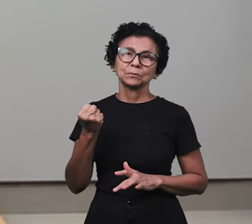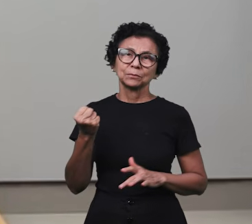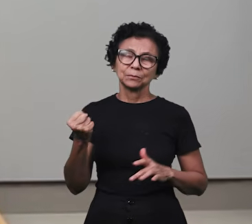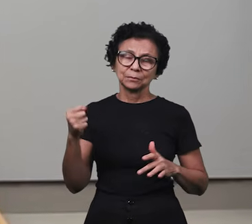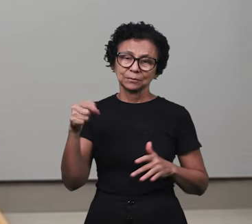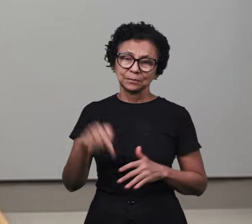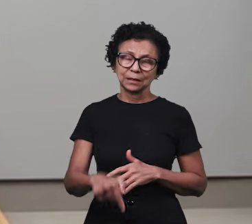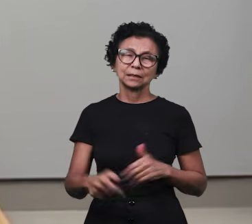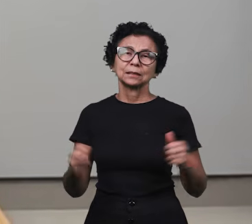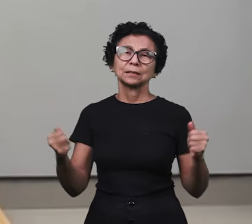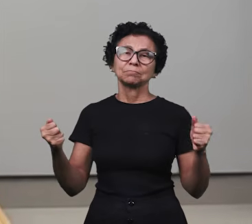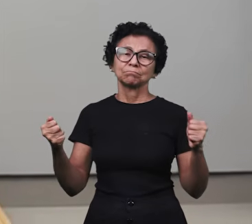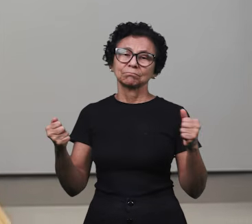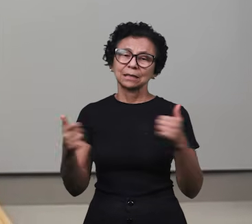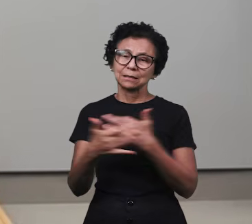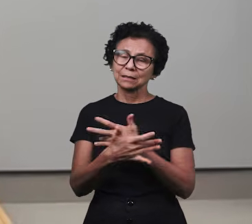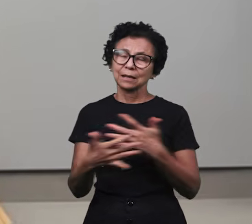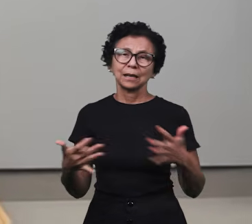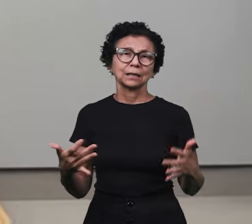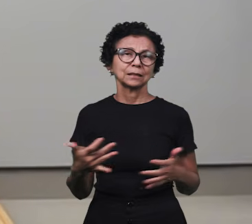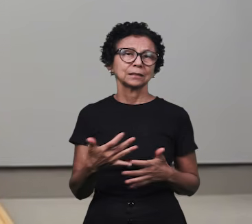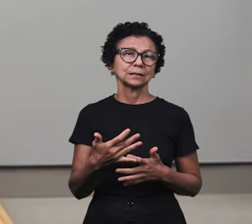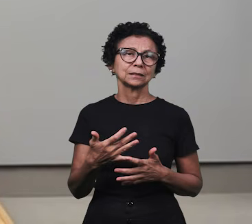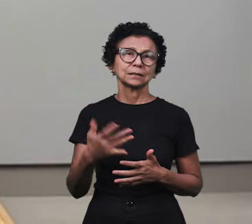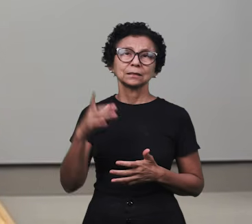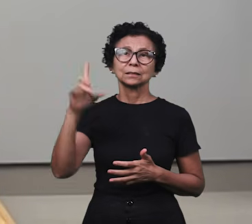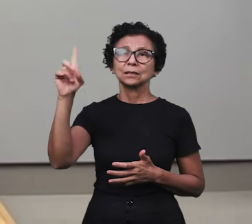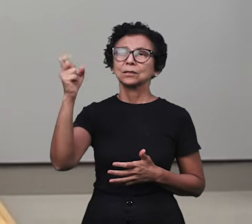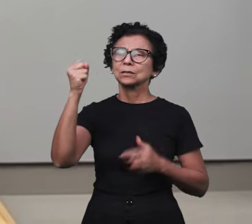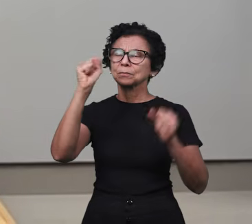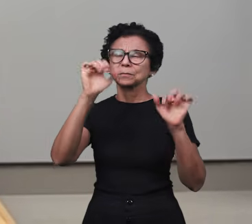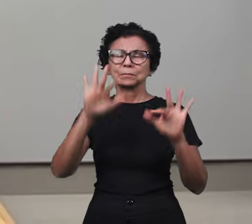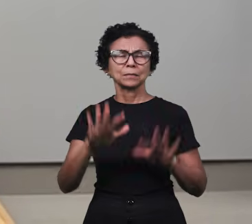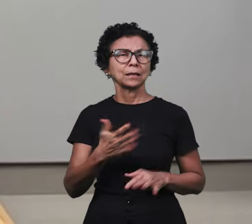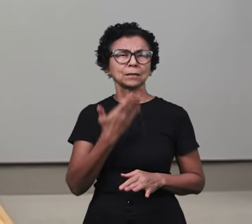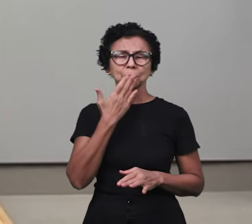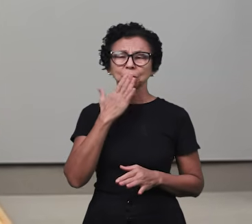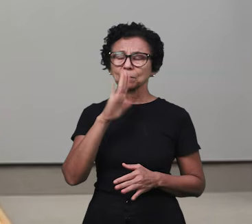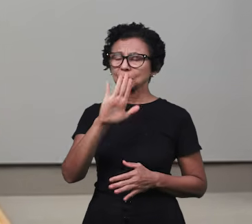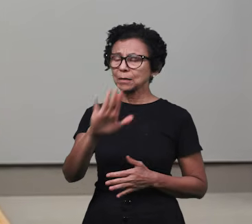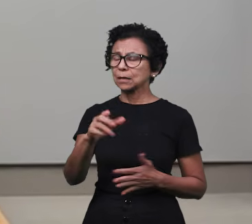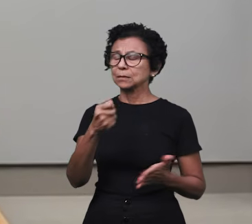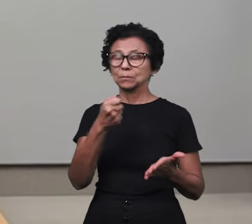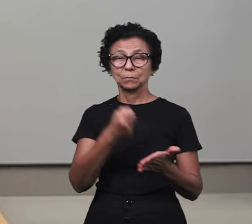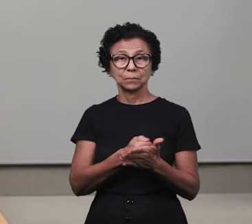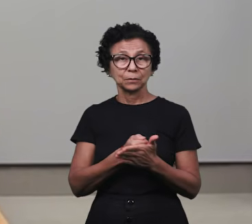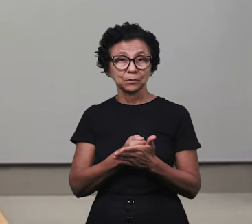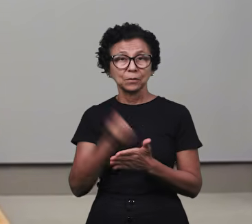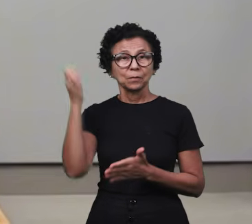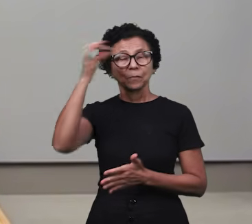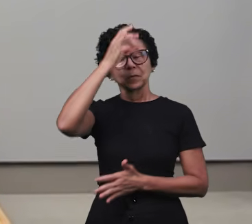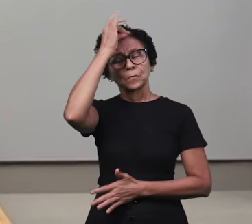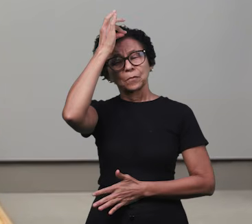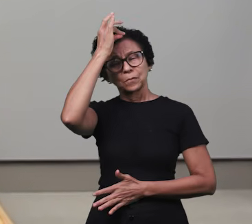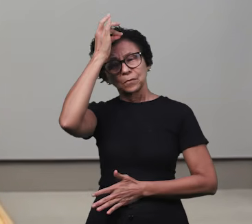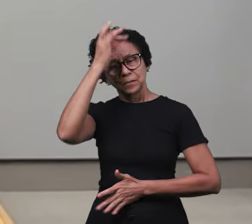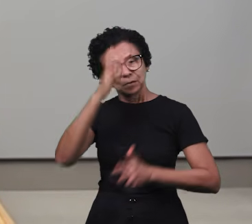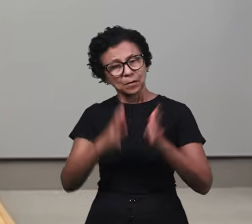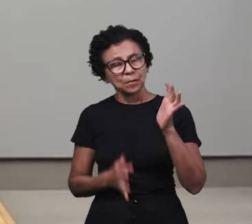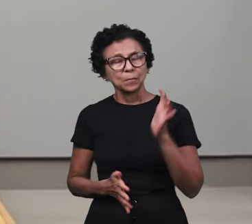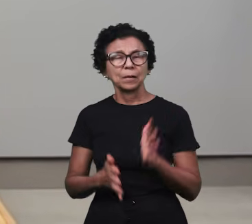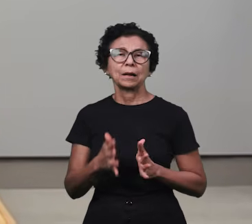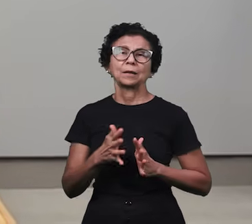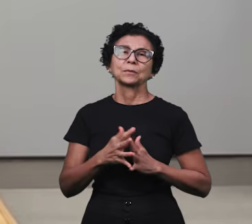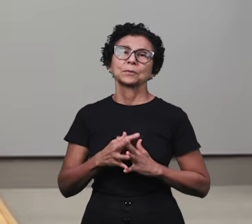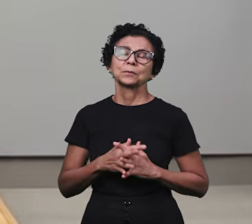dessa cidade. Muitas bênçãos, muitas promessas, uma visitação maravilhosa do Espírito Santo, um derramar do Espírito